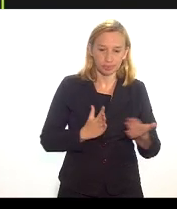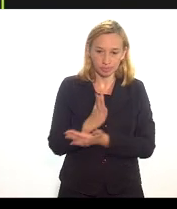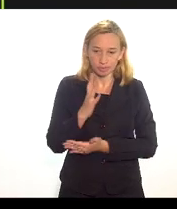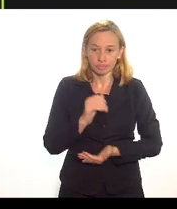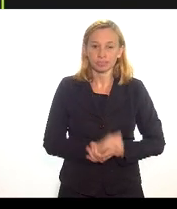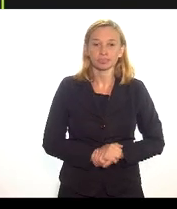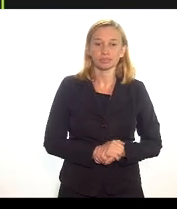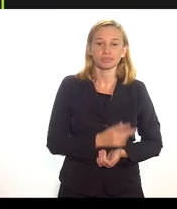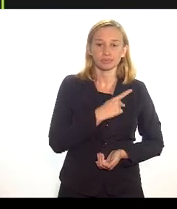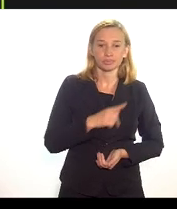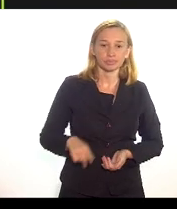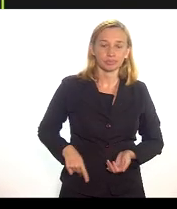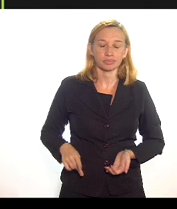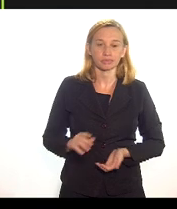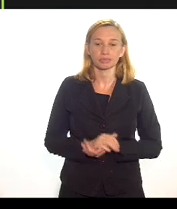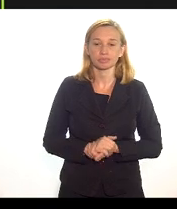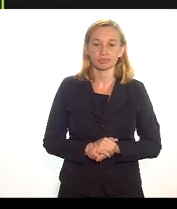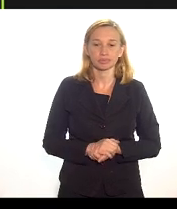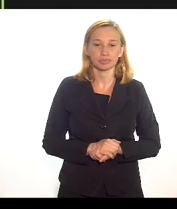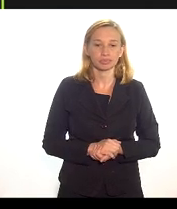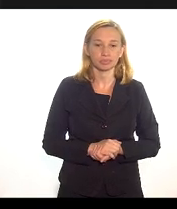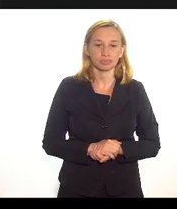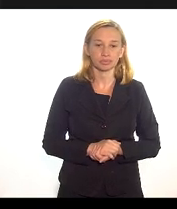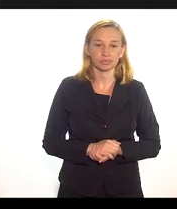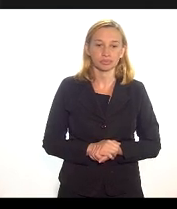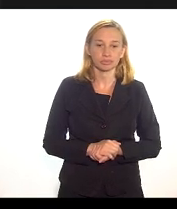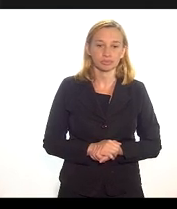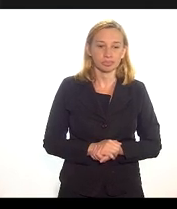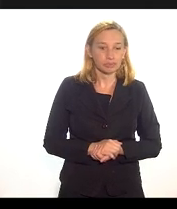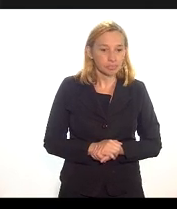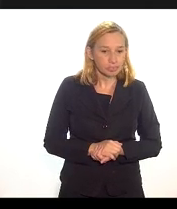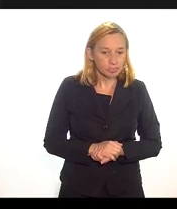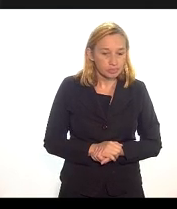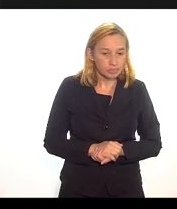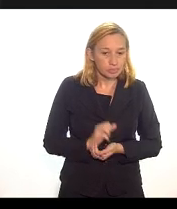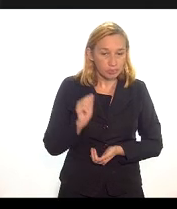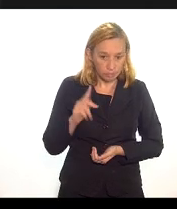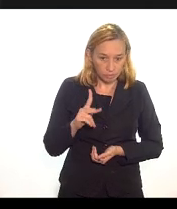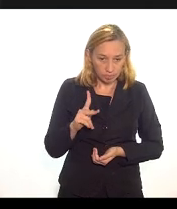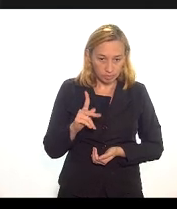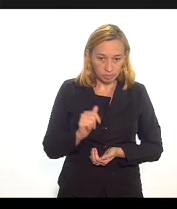Aprovado, presidente. Noel, ok?